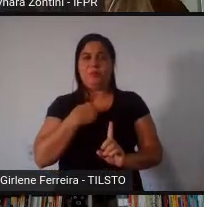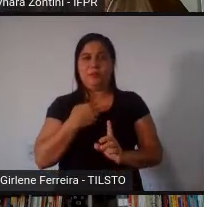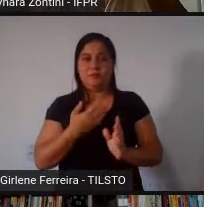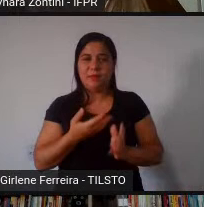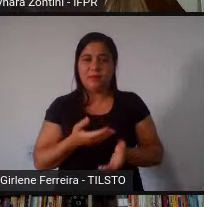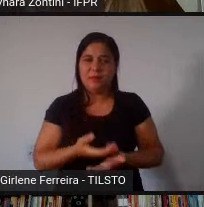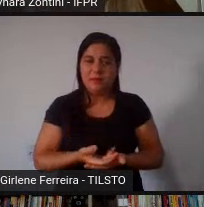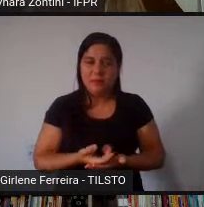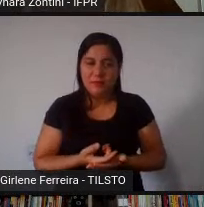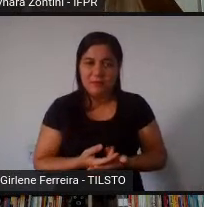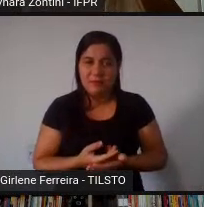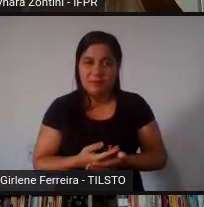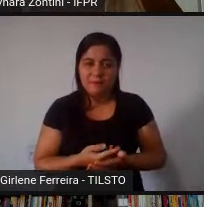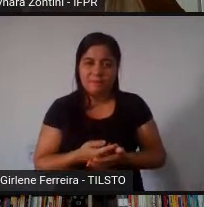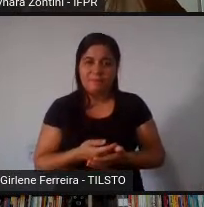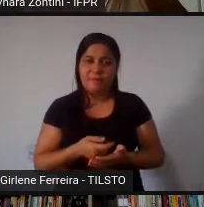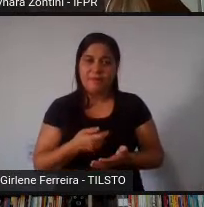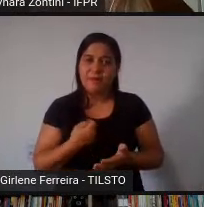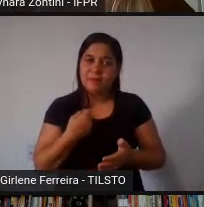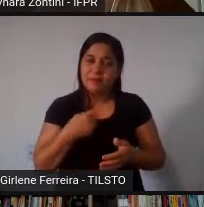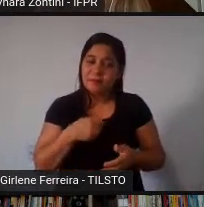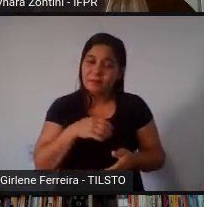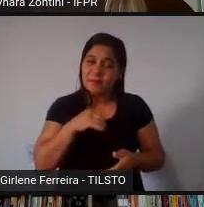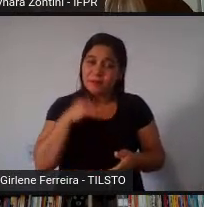muito importante treinar essa parte, porque,